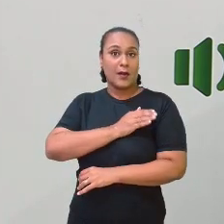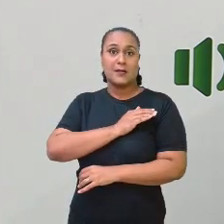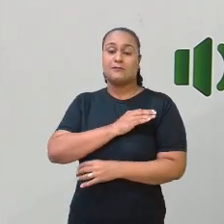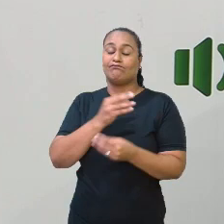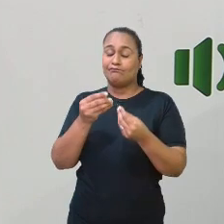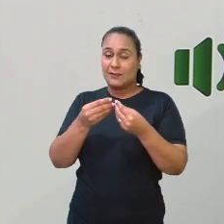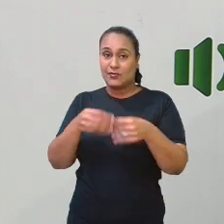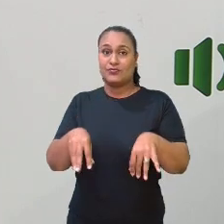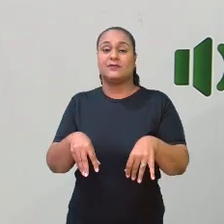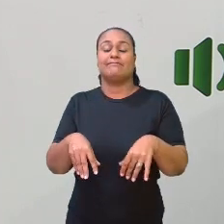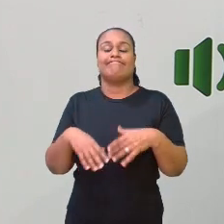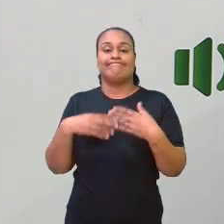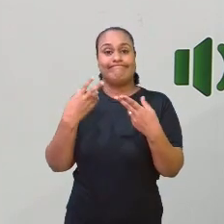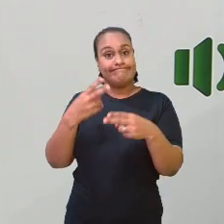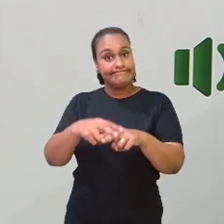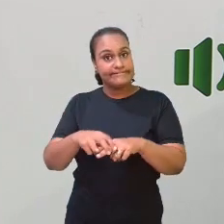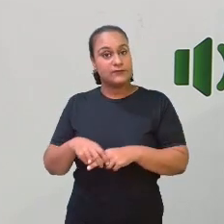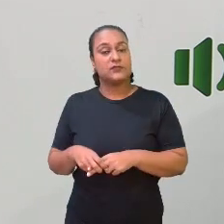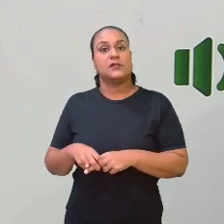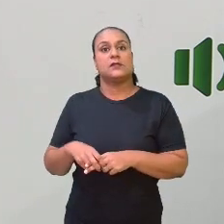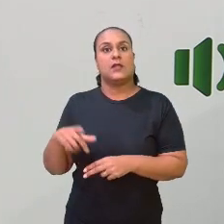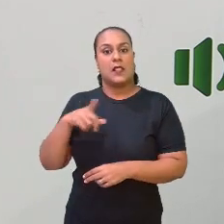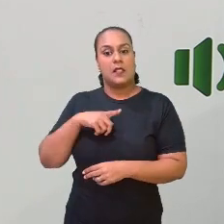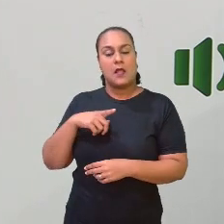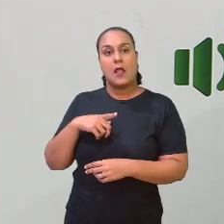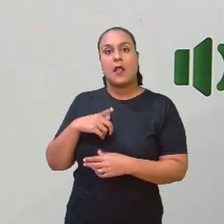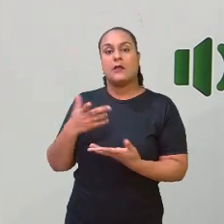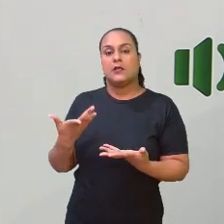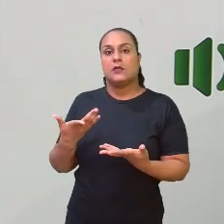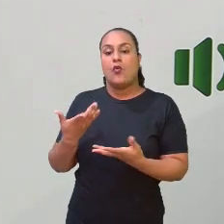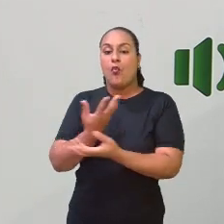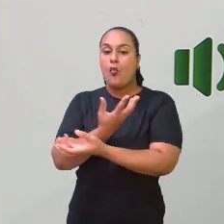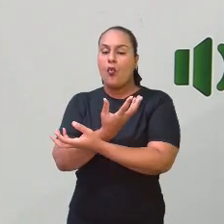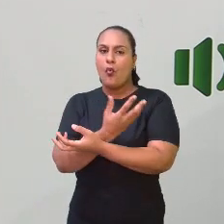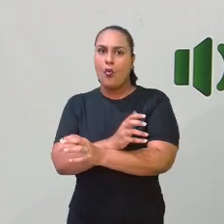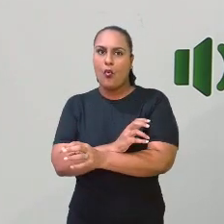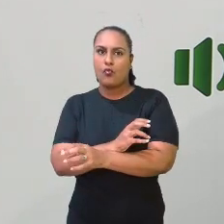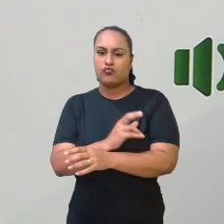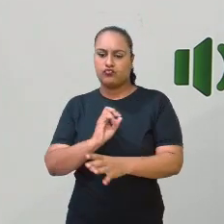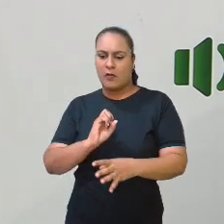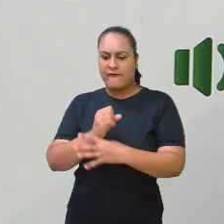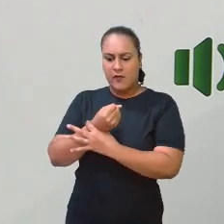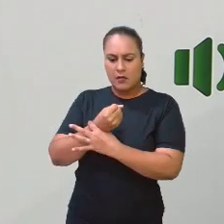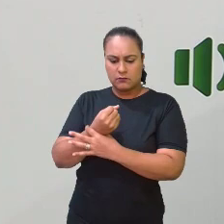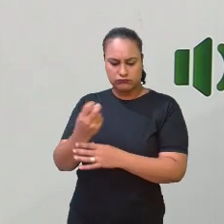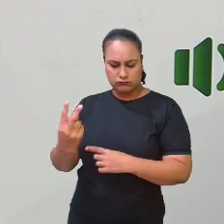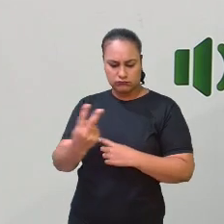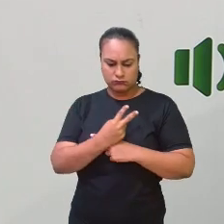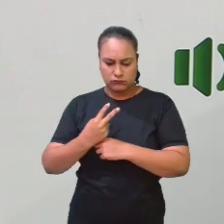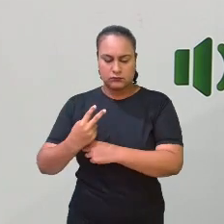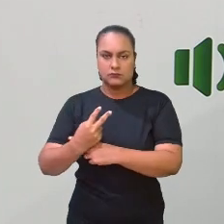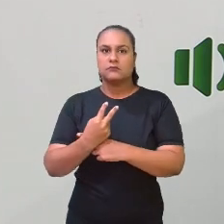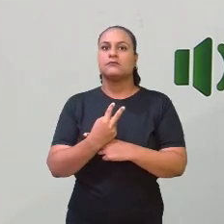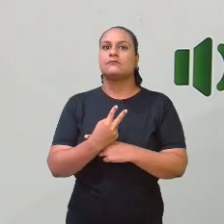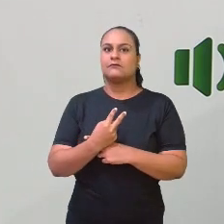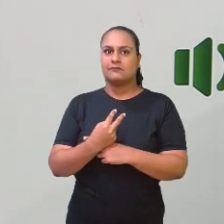saúde. Por isso que a gente tem ossos, que é para fazer essa proteção, que faz com